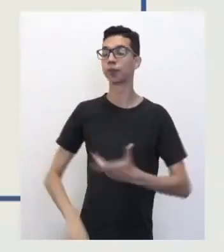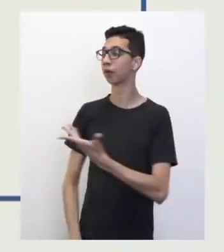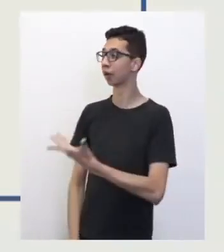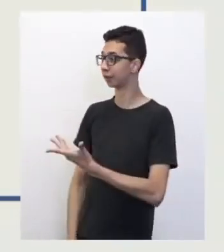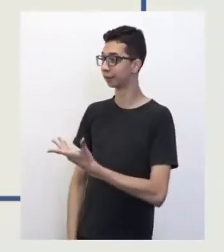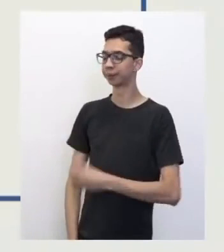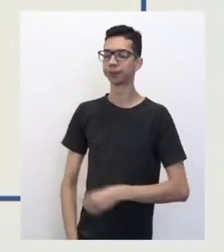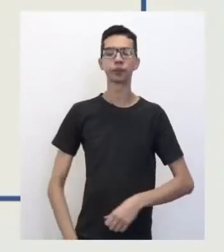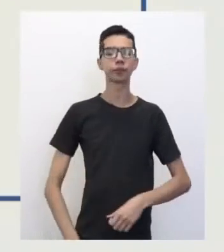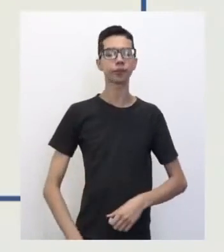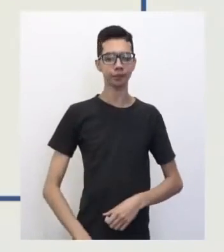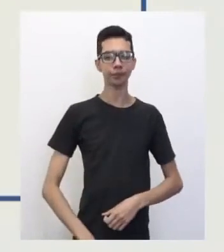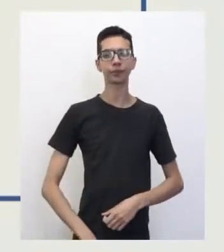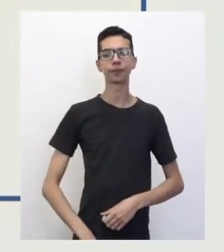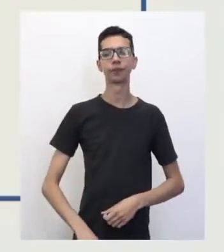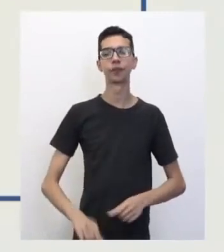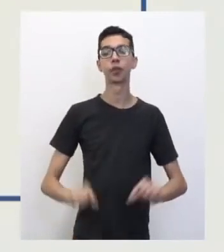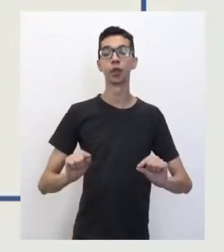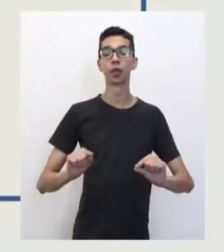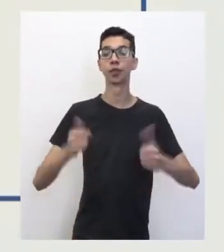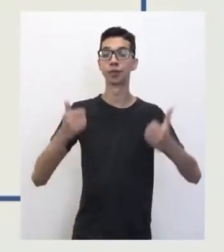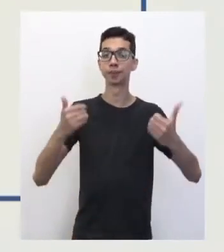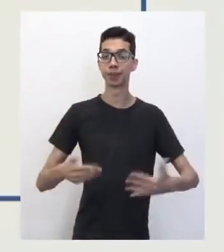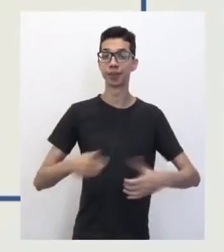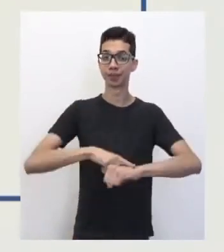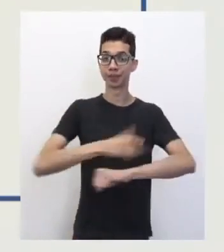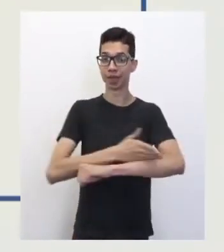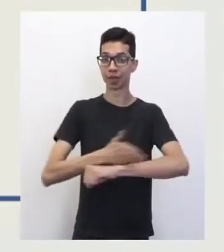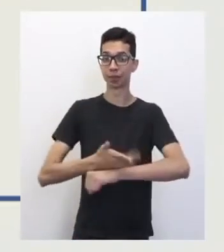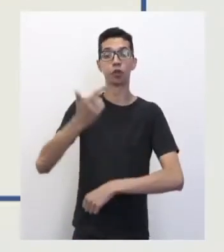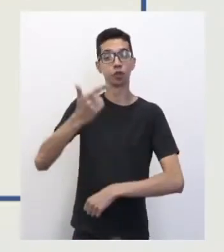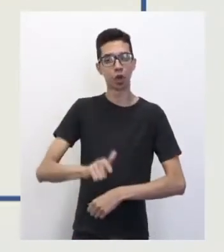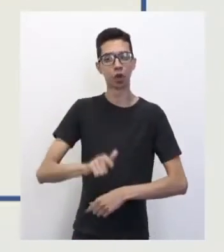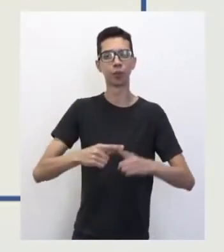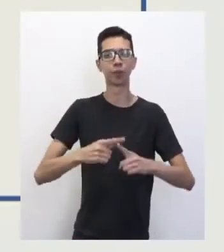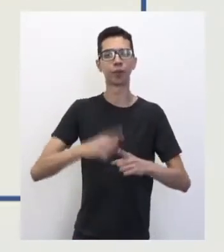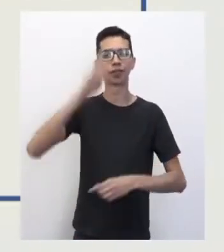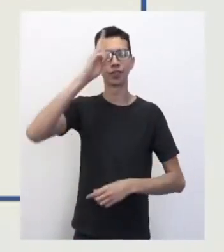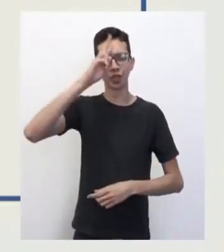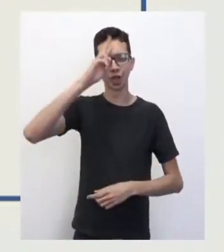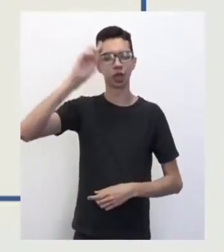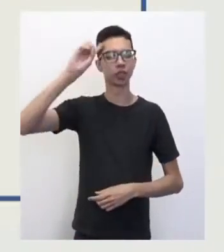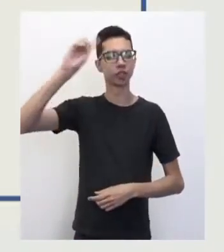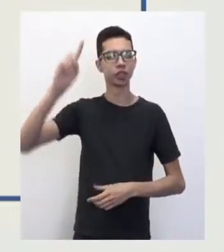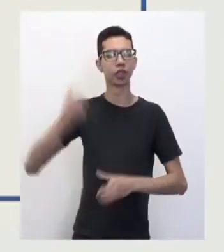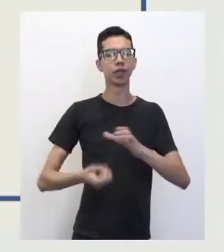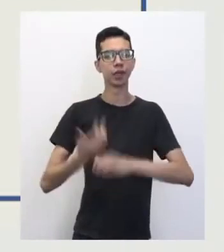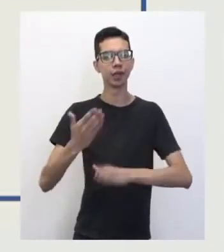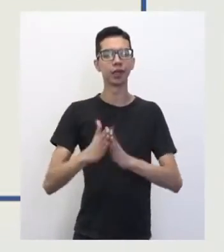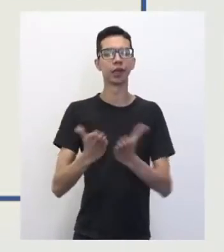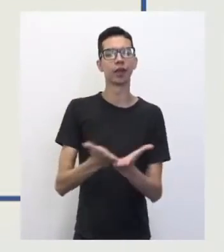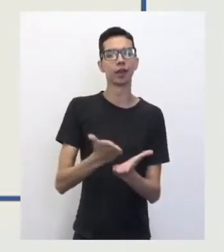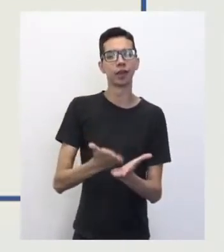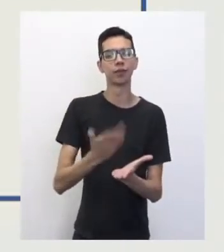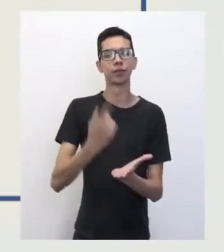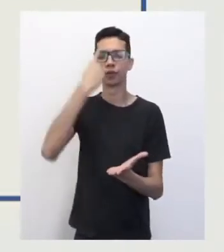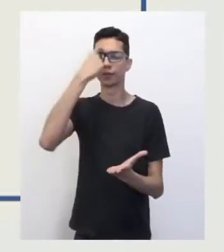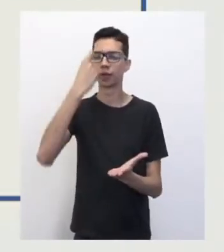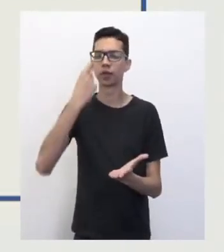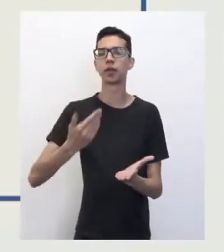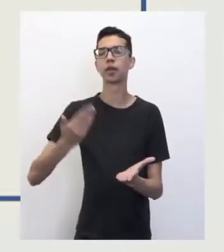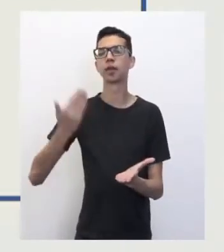nós passamos a falar em datas, né, passamos a contar essa história do surgimento dos livros, nós começamos